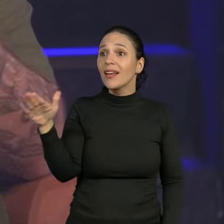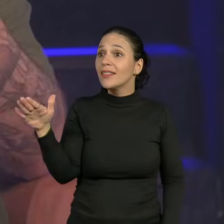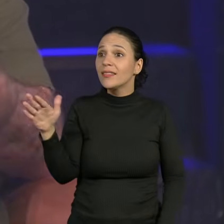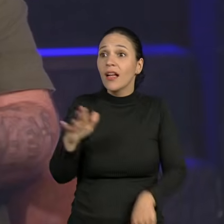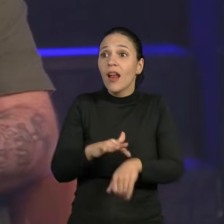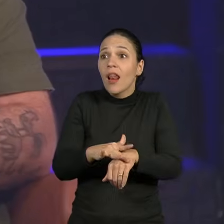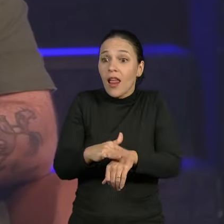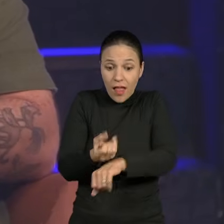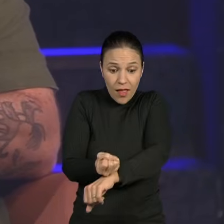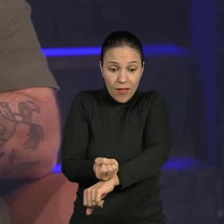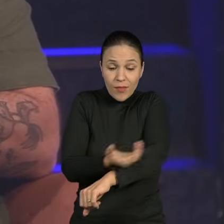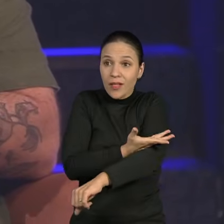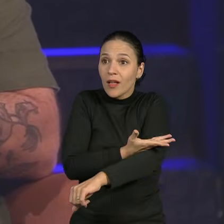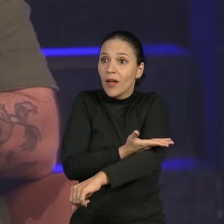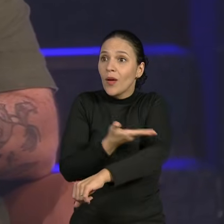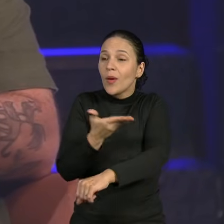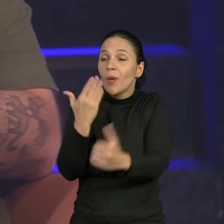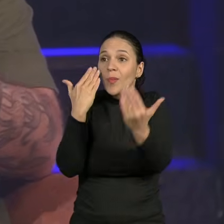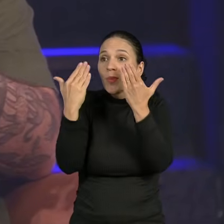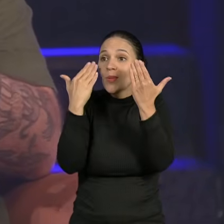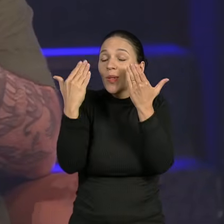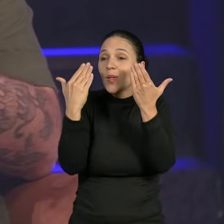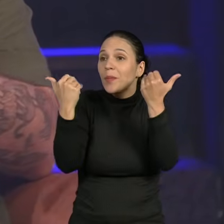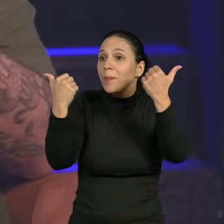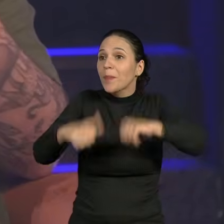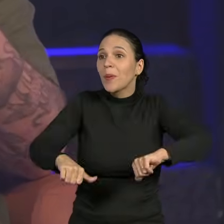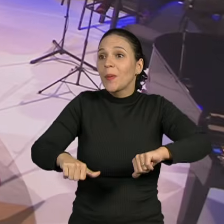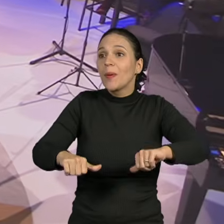doenças emocionais, né? Enfim,